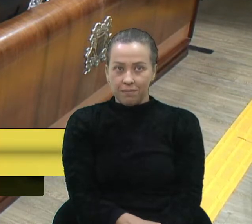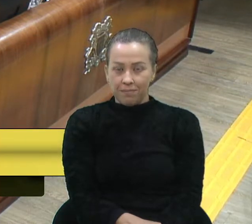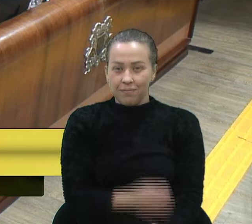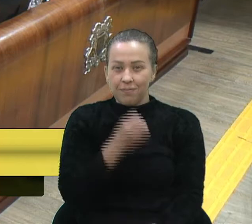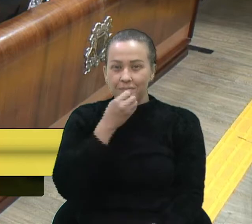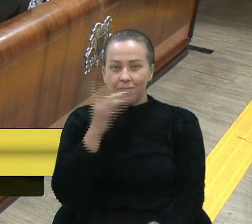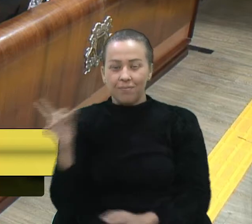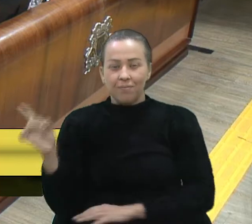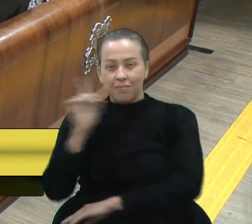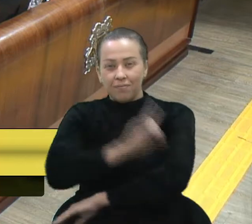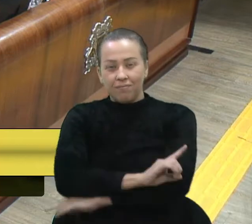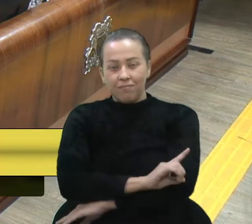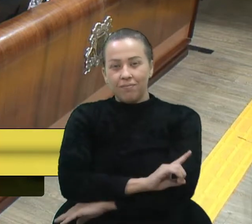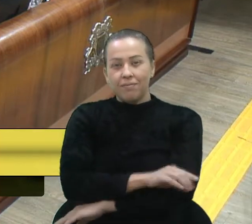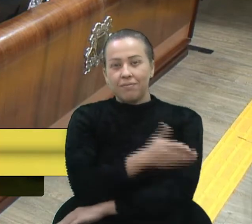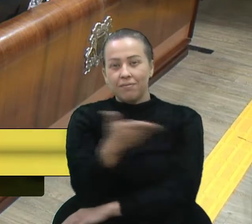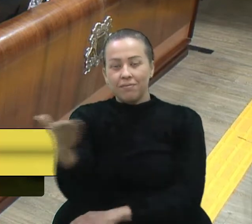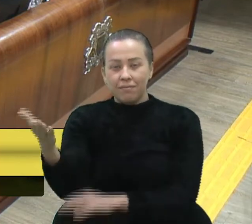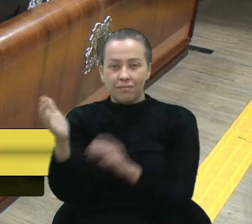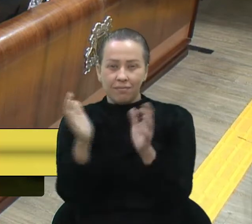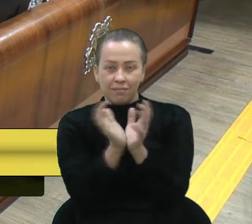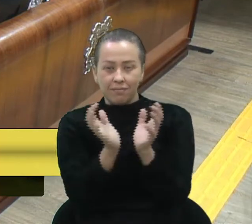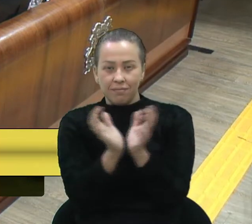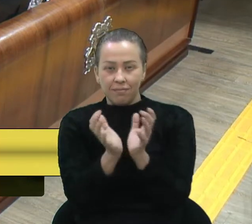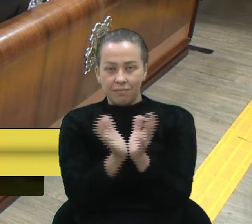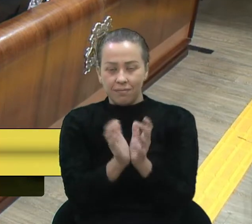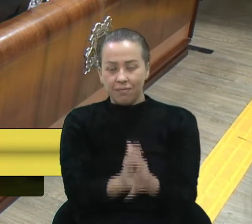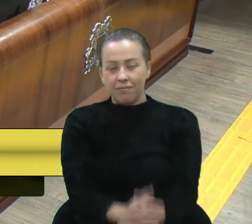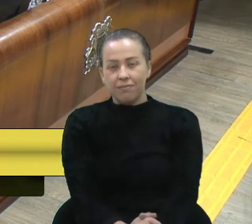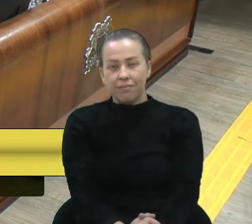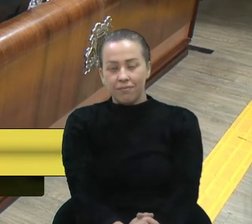Bom dia aos colegas, então.